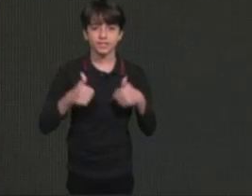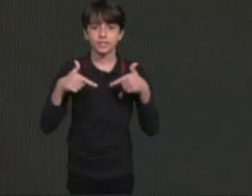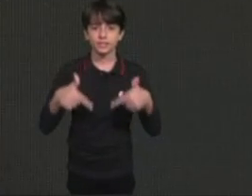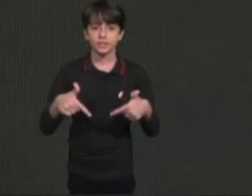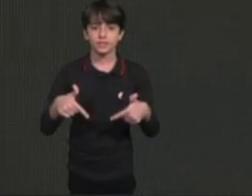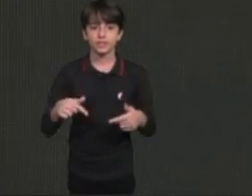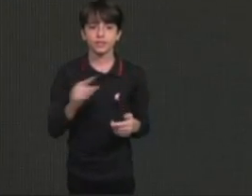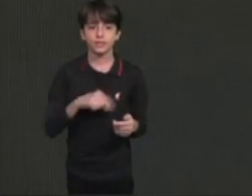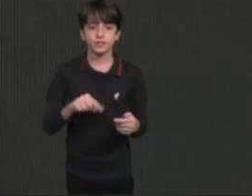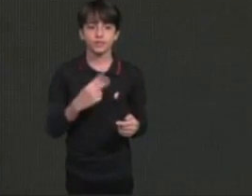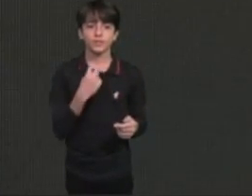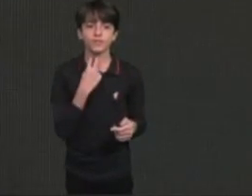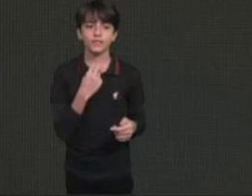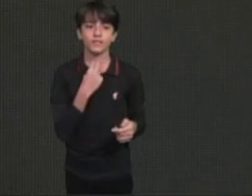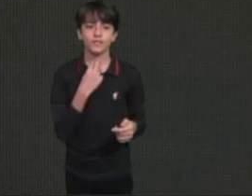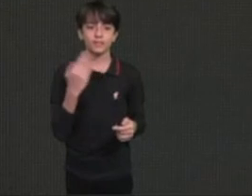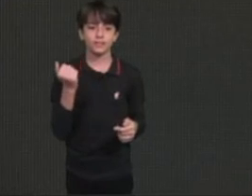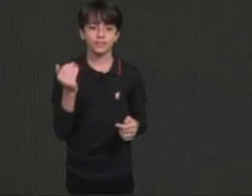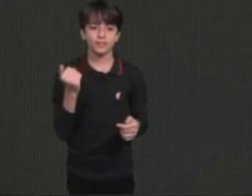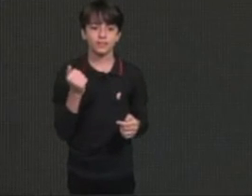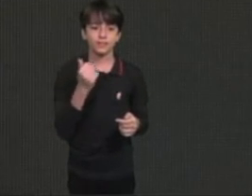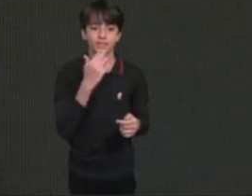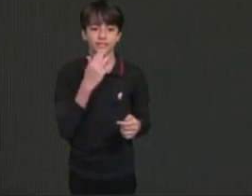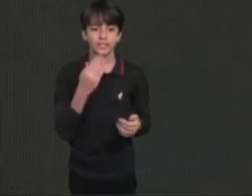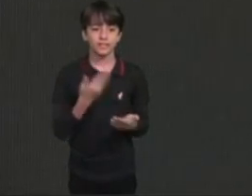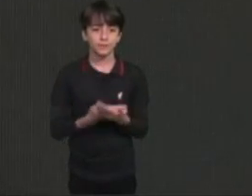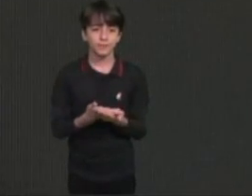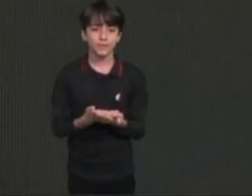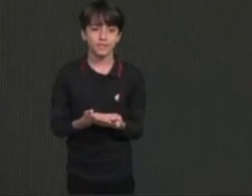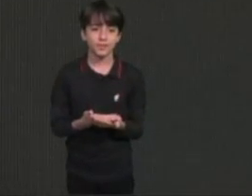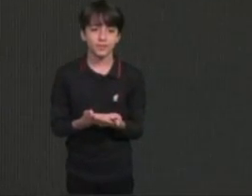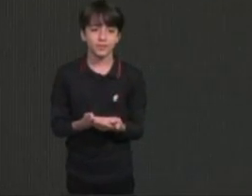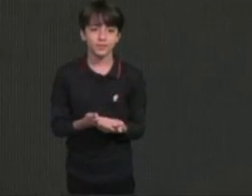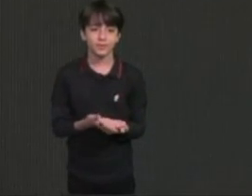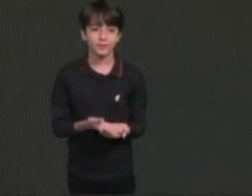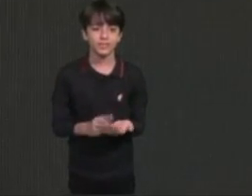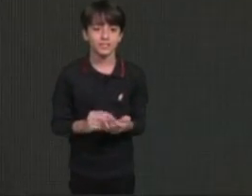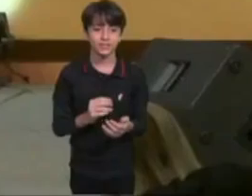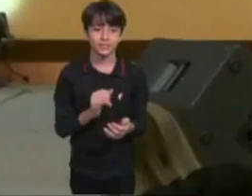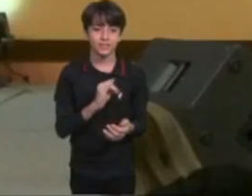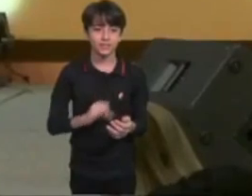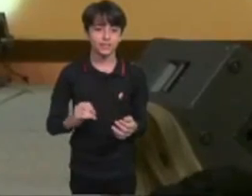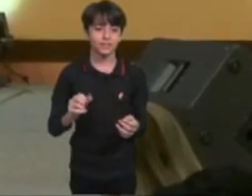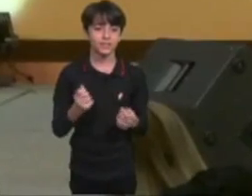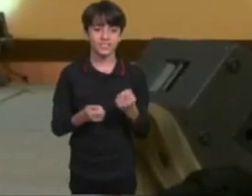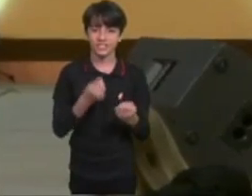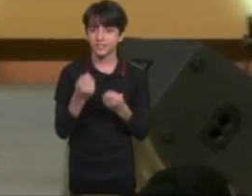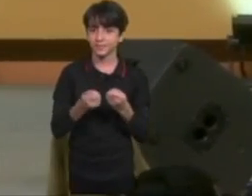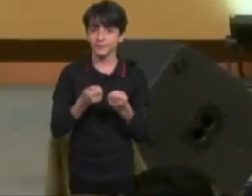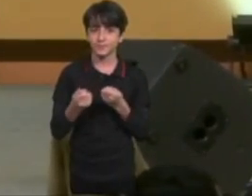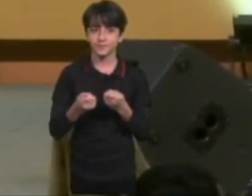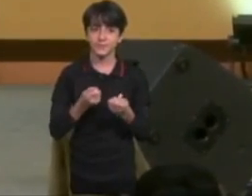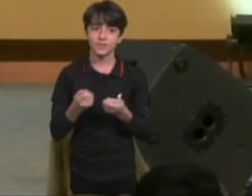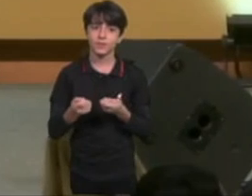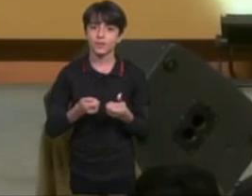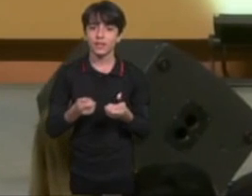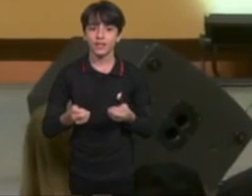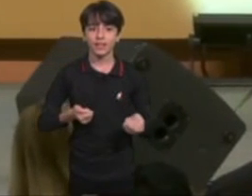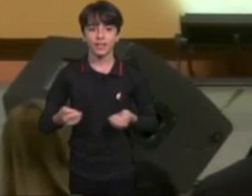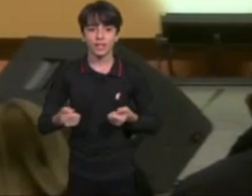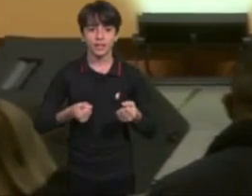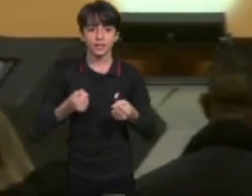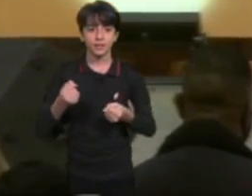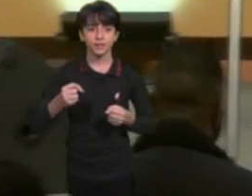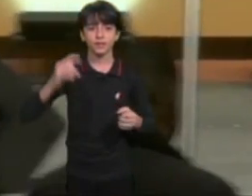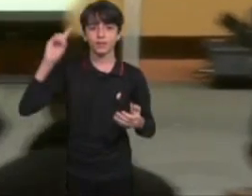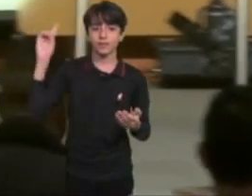você sabe o que que é confiar é perdeu o controle você quer controlar tudo e Tem coisa que nós não podemos controlar porque todo ser humano